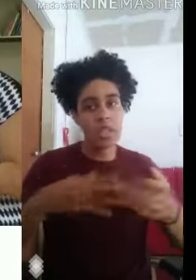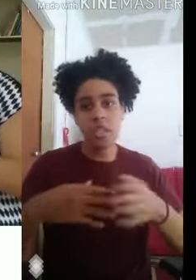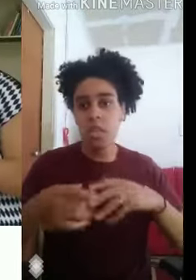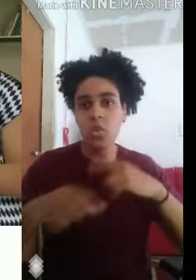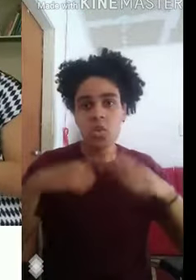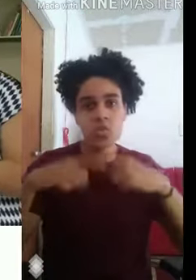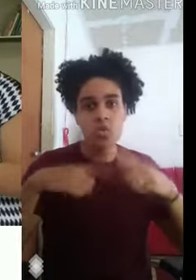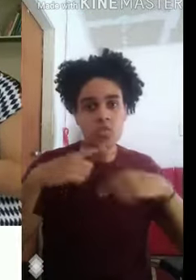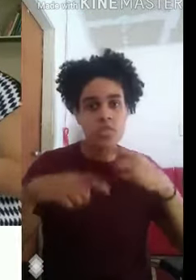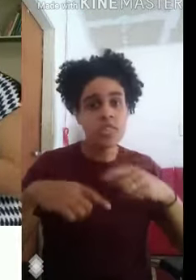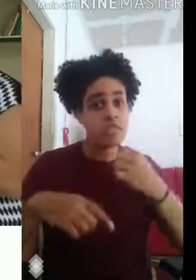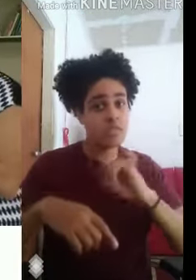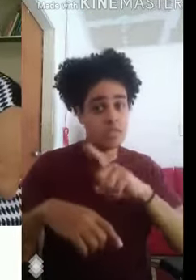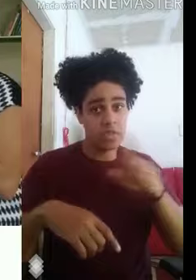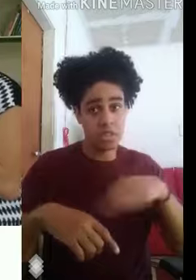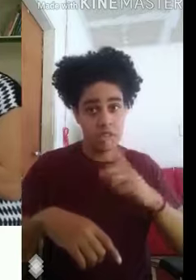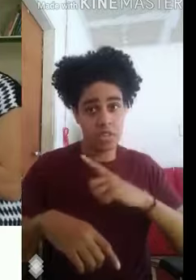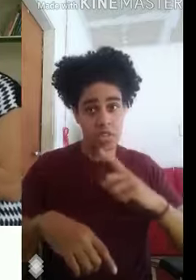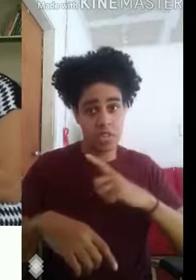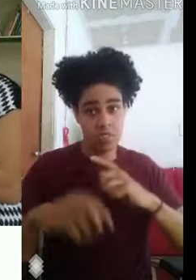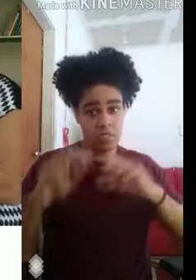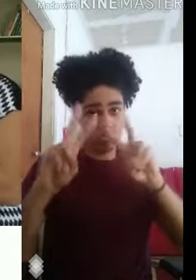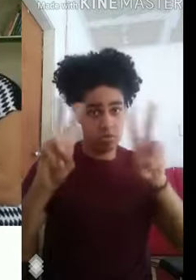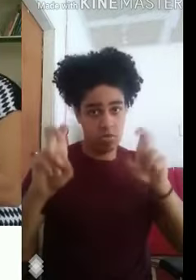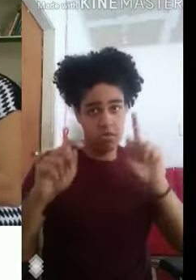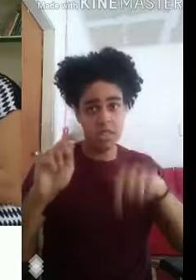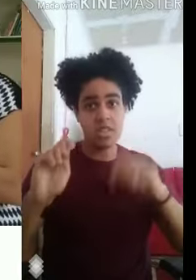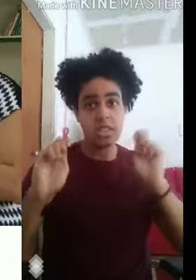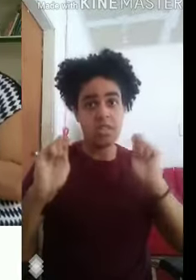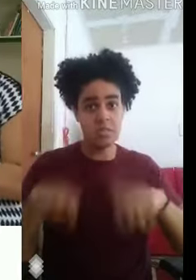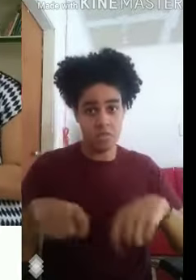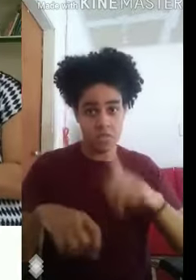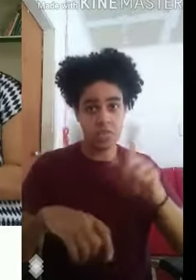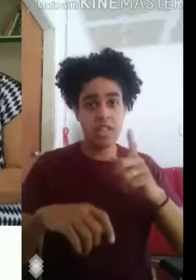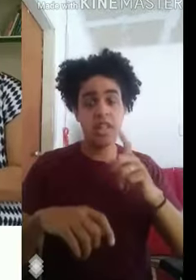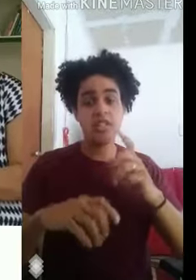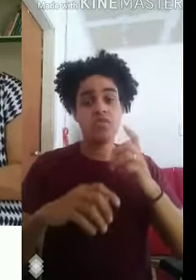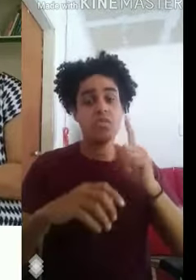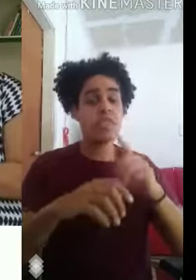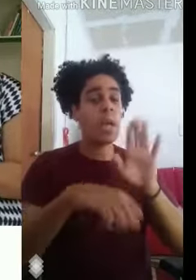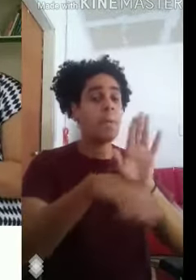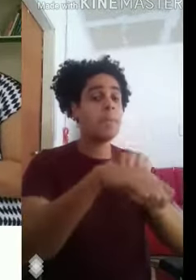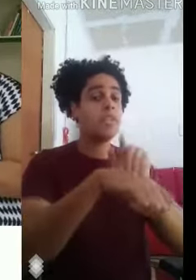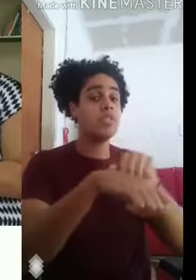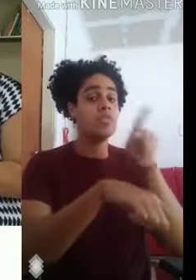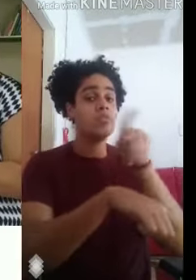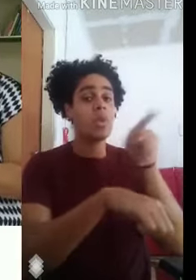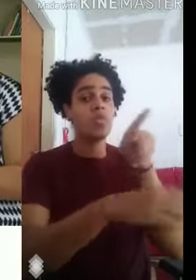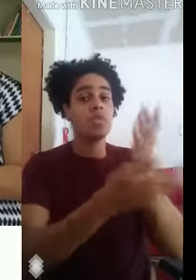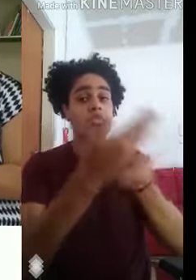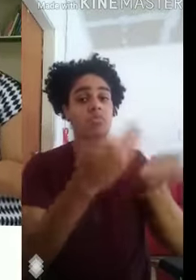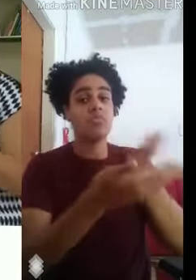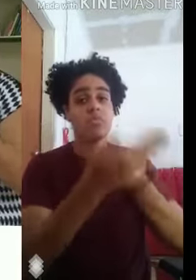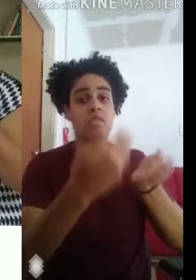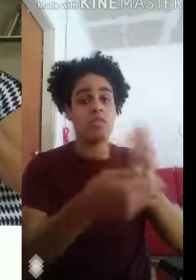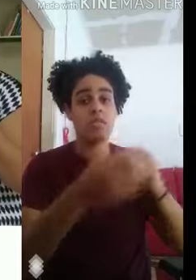vocês. Qualquer dúvida adicional que vocês tenham sobre esse assunto, vocês podem consultar o mediador do polo de